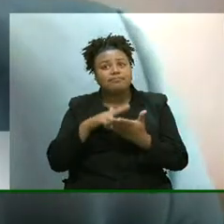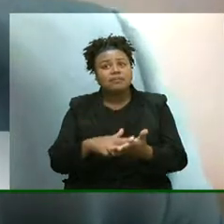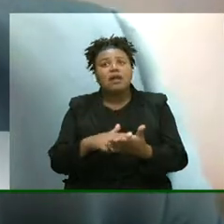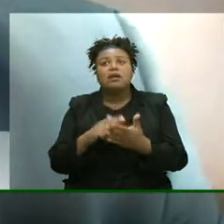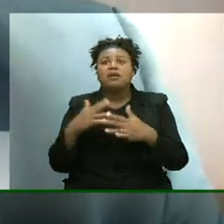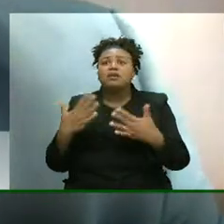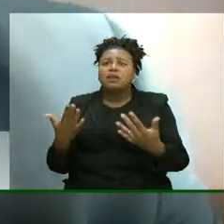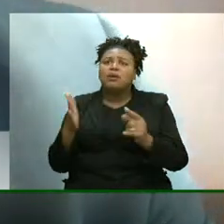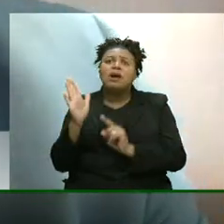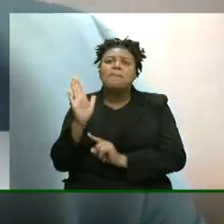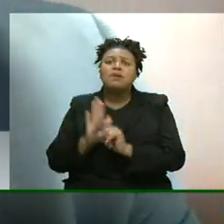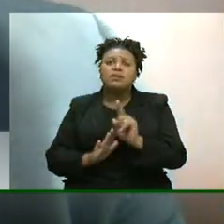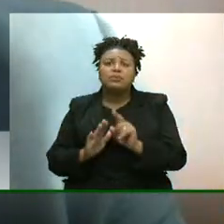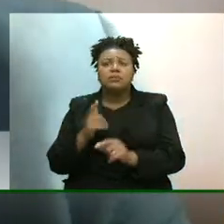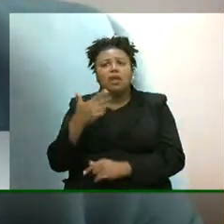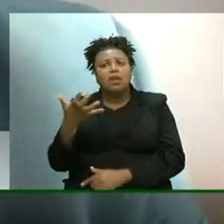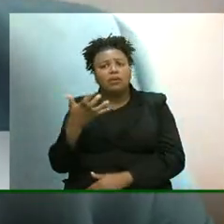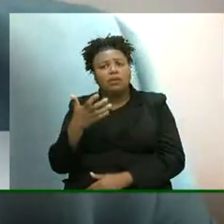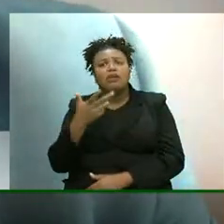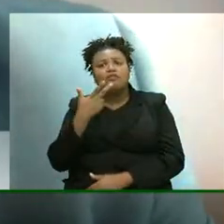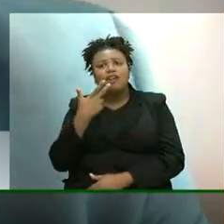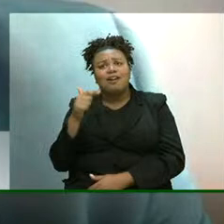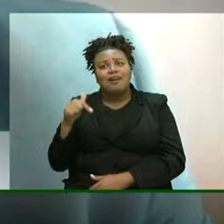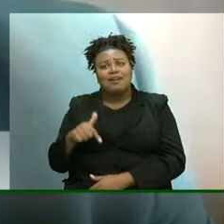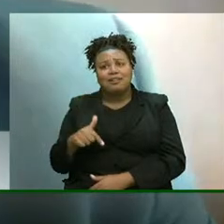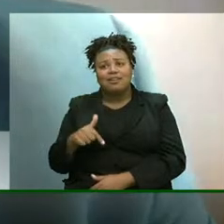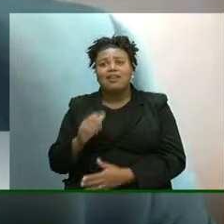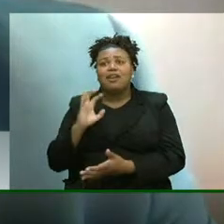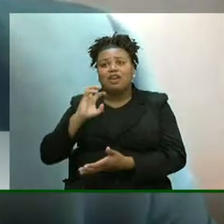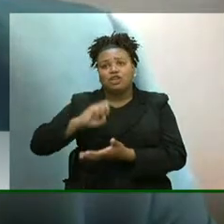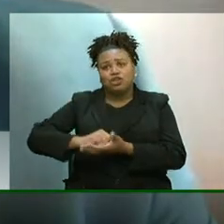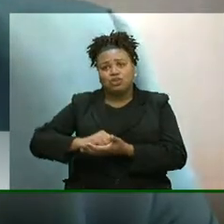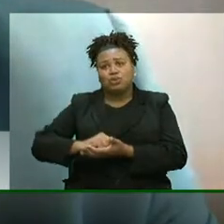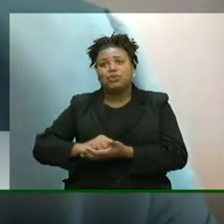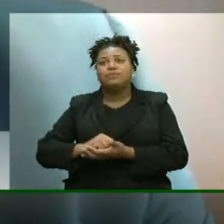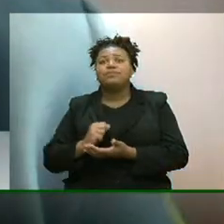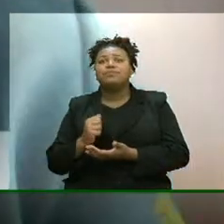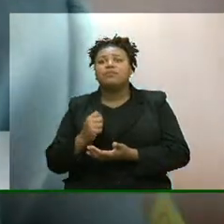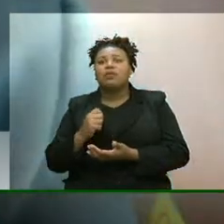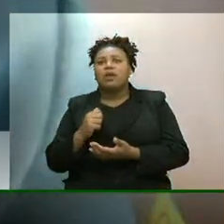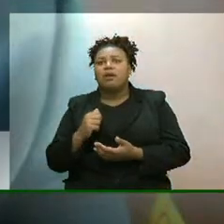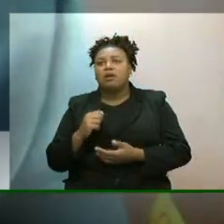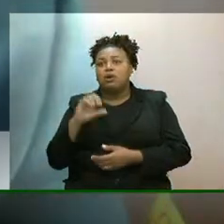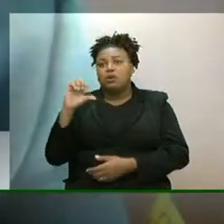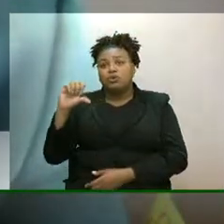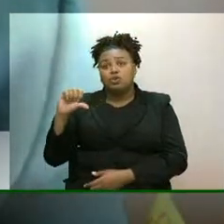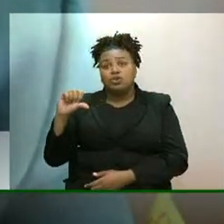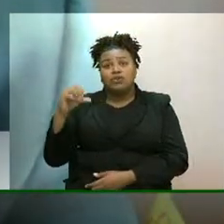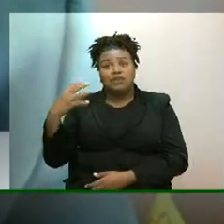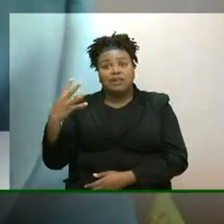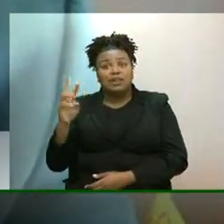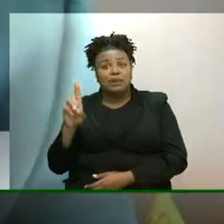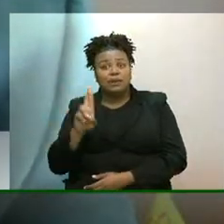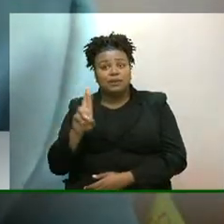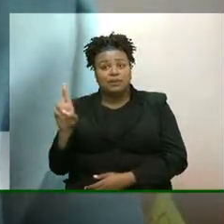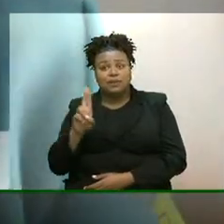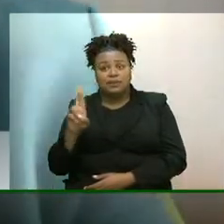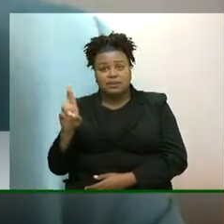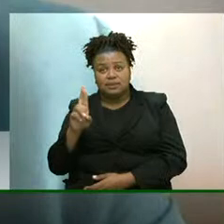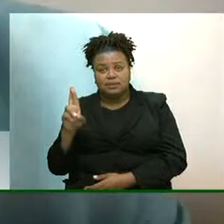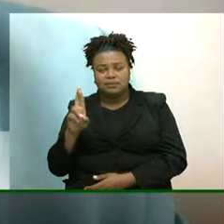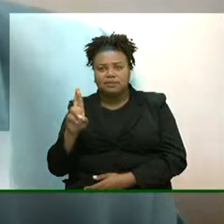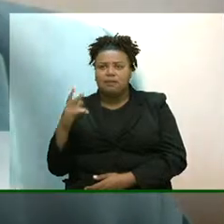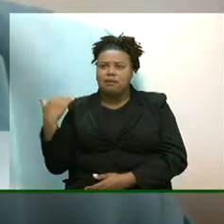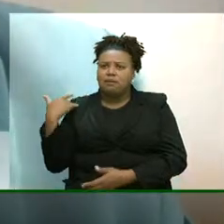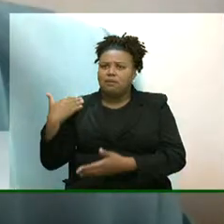pergunta é a seguinte, que eu quero deixar aqui registrada. Dos R$ 94,00, que